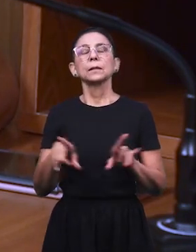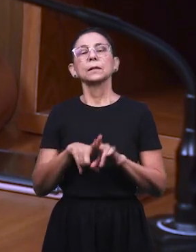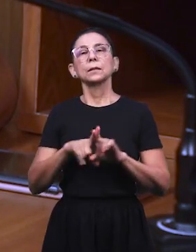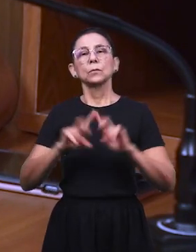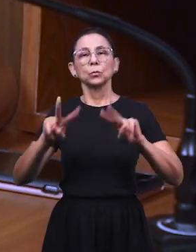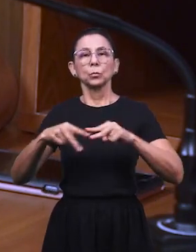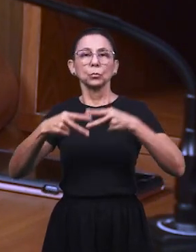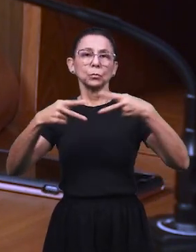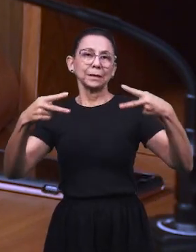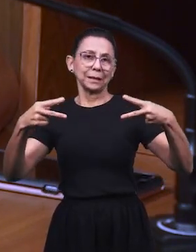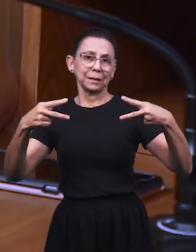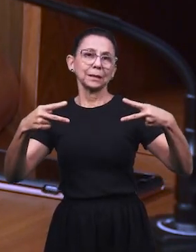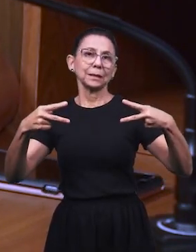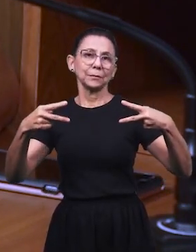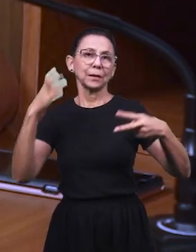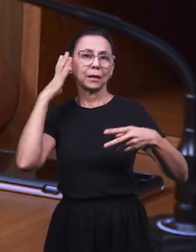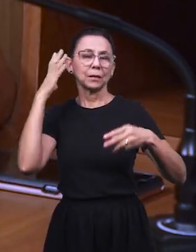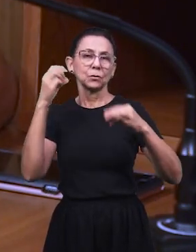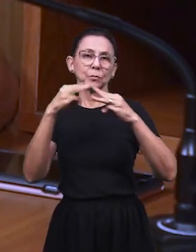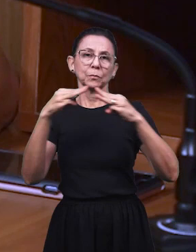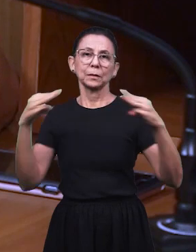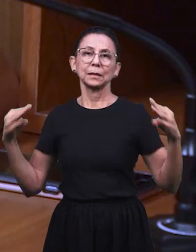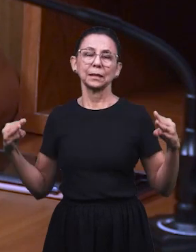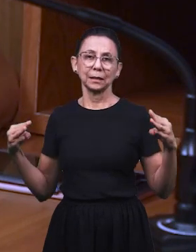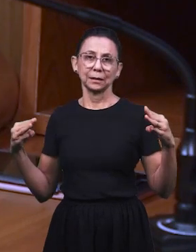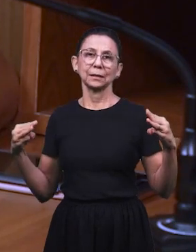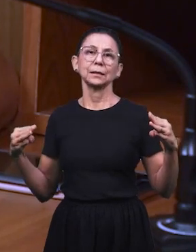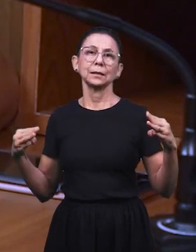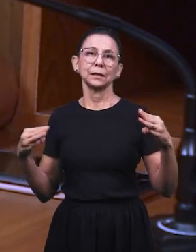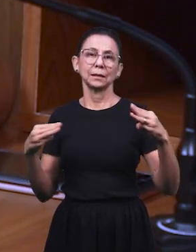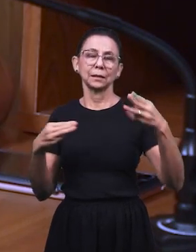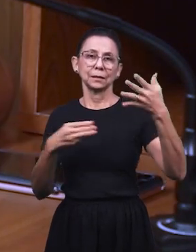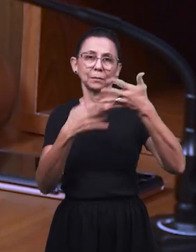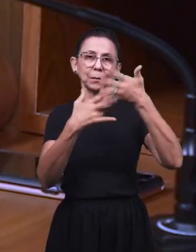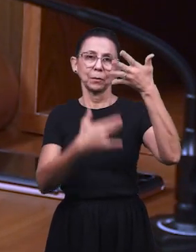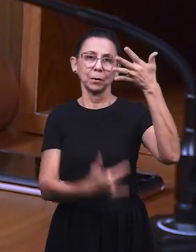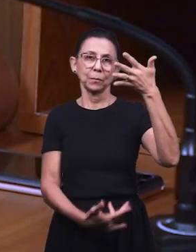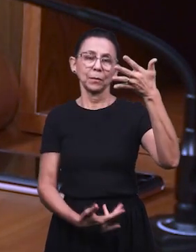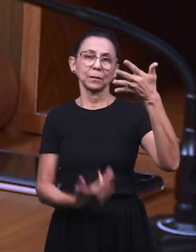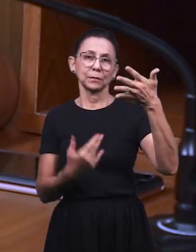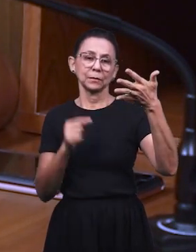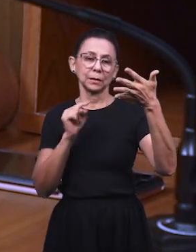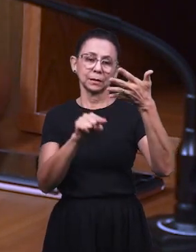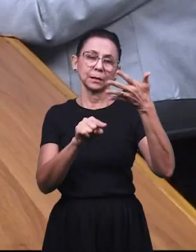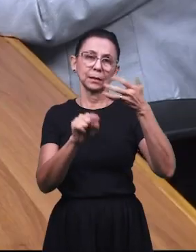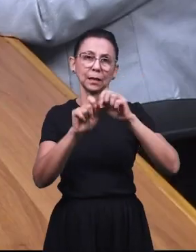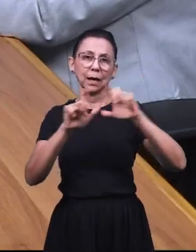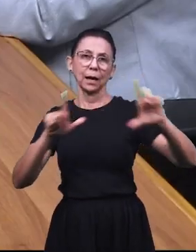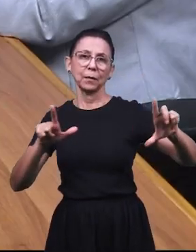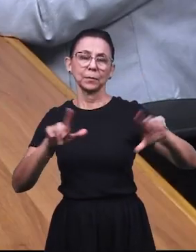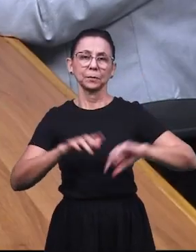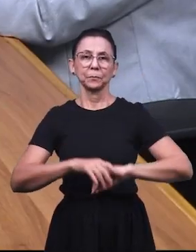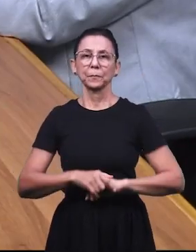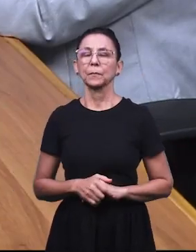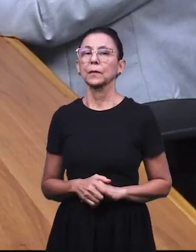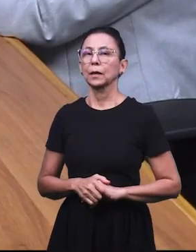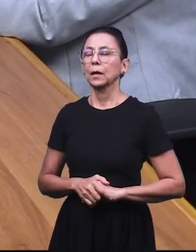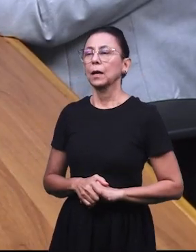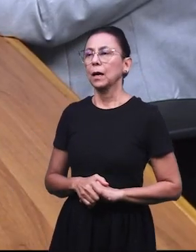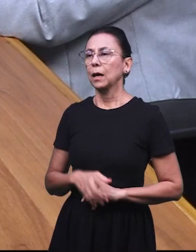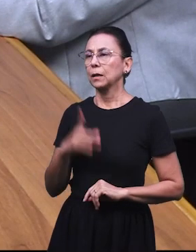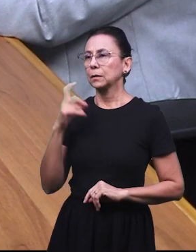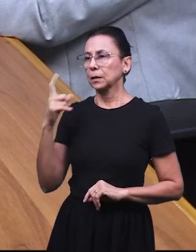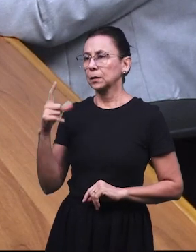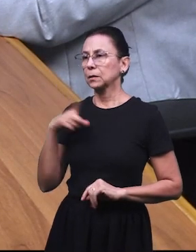link direto do aplicativo da Rádio Manaim. Você clica ali e já vai sair direto no Movidos pela Fé. O senhor falou uma coisa assim, bem